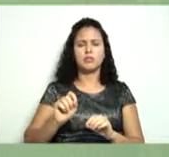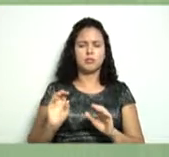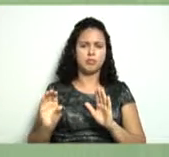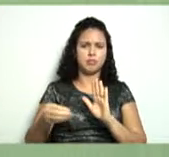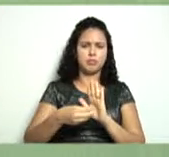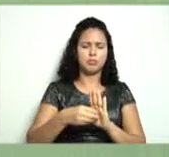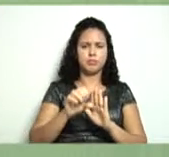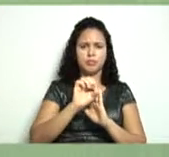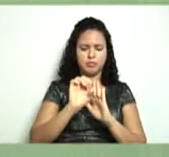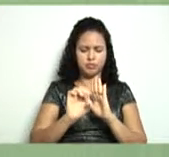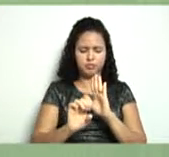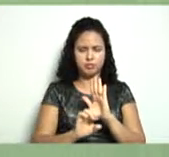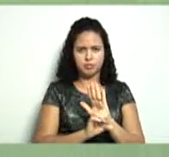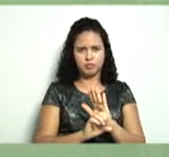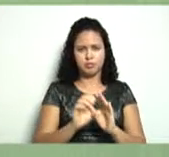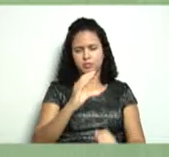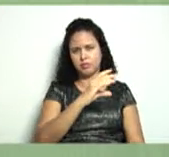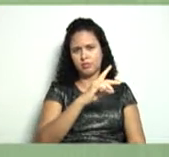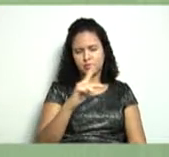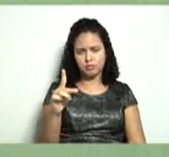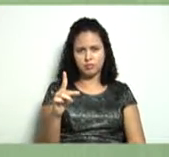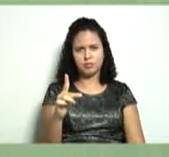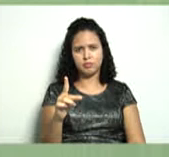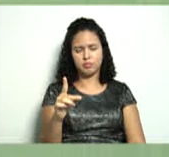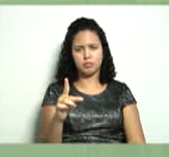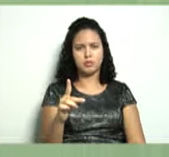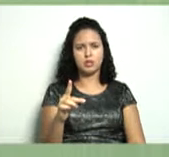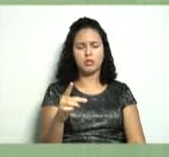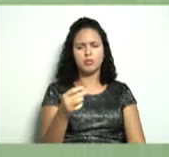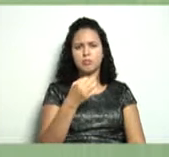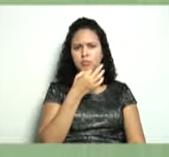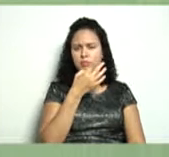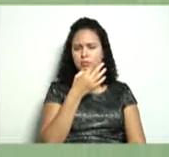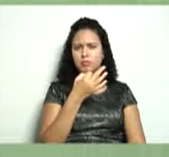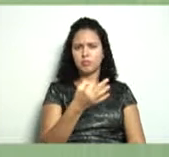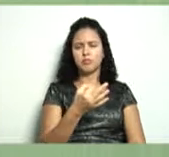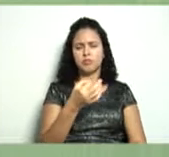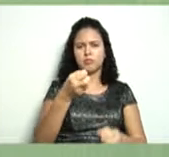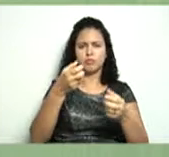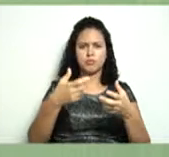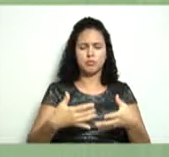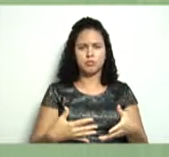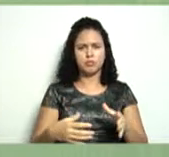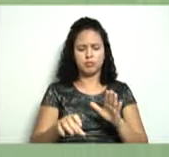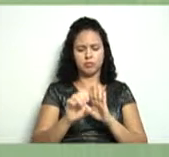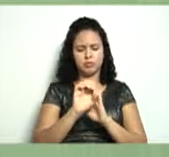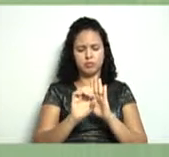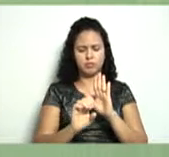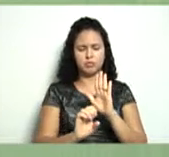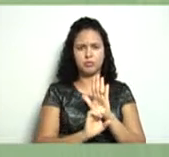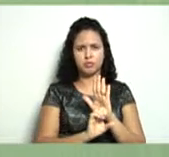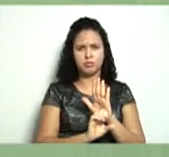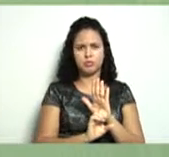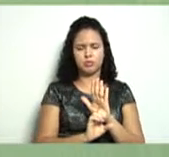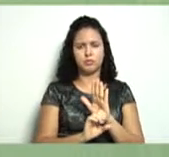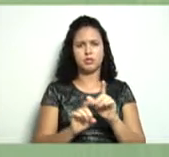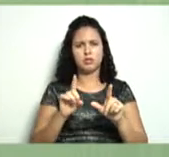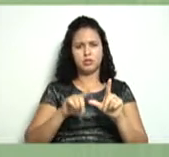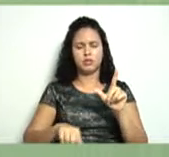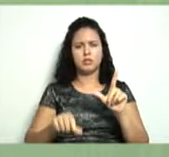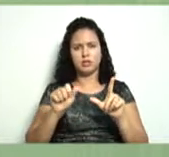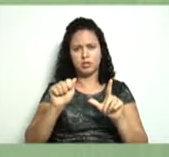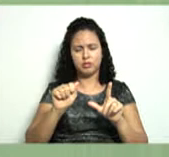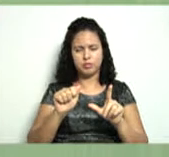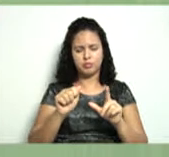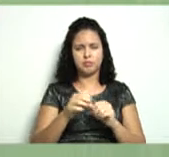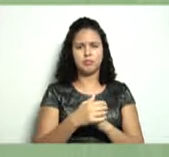no Estatuto da Cooperativa. Vamos frisar, então, o que temos que ter lá no Estatuto? Olha só, gente, na letra A, vai ter